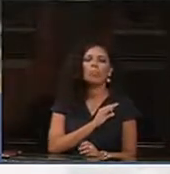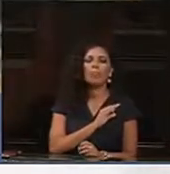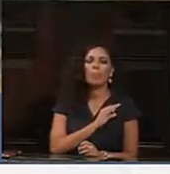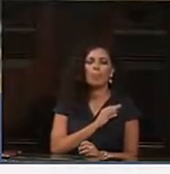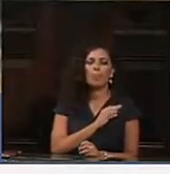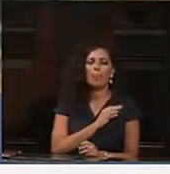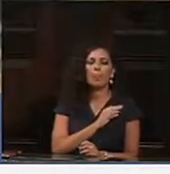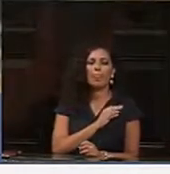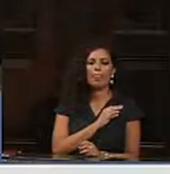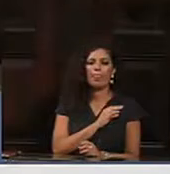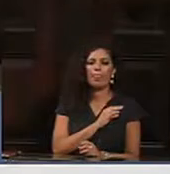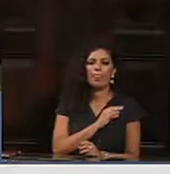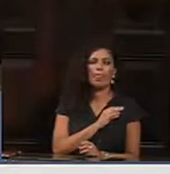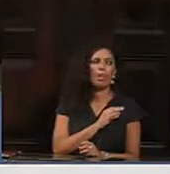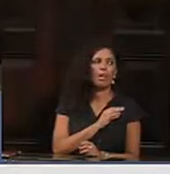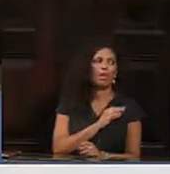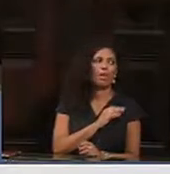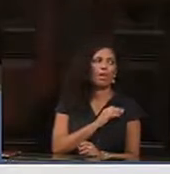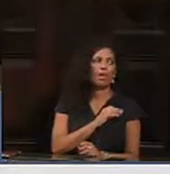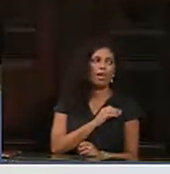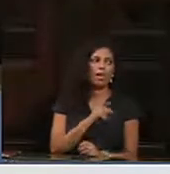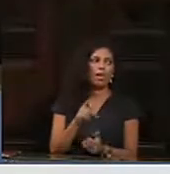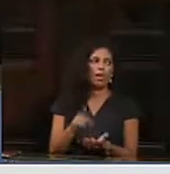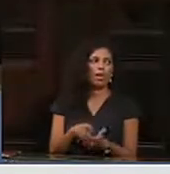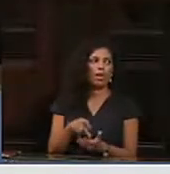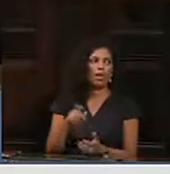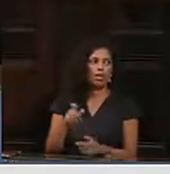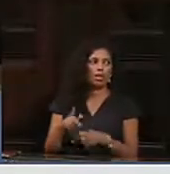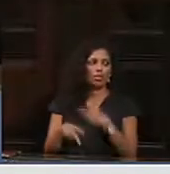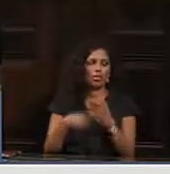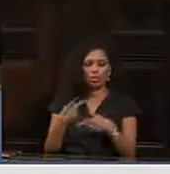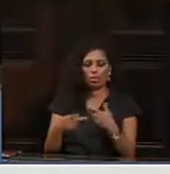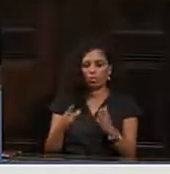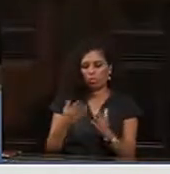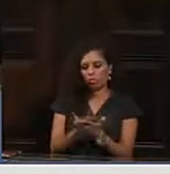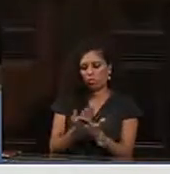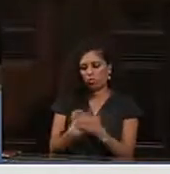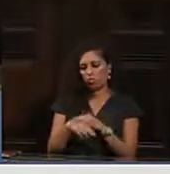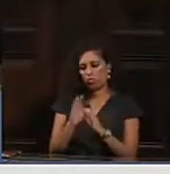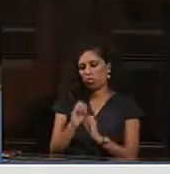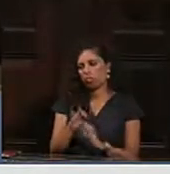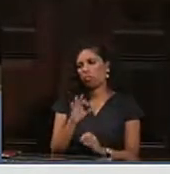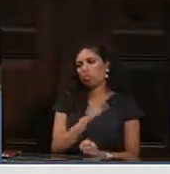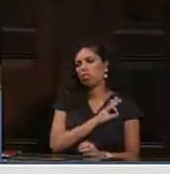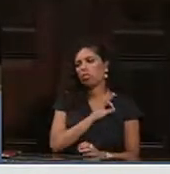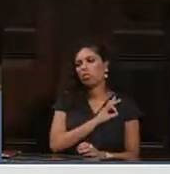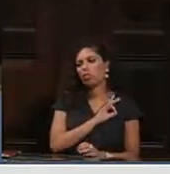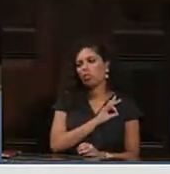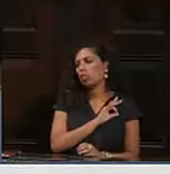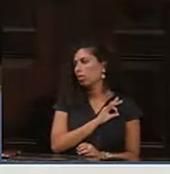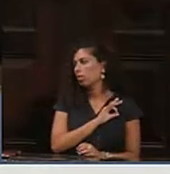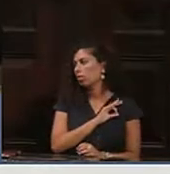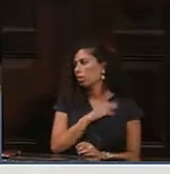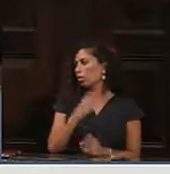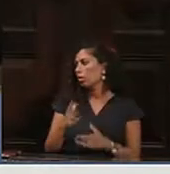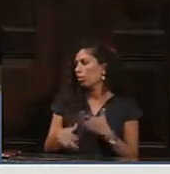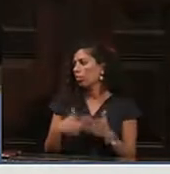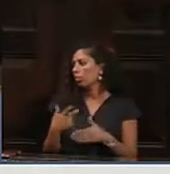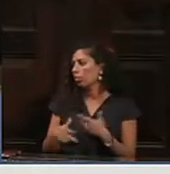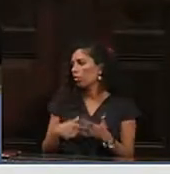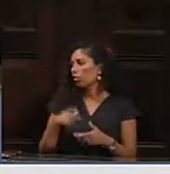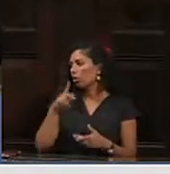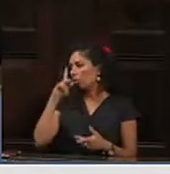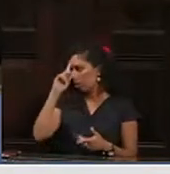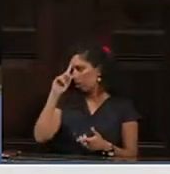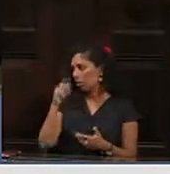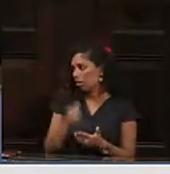do Estado. Sim, verdade. É isso, o Colégio da Polícia Militar é bom, é ótimo. Então, quero parabenizar os professores que estão lá. E só para